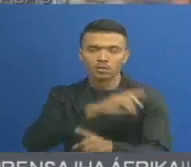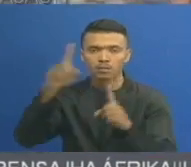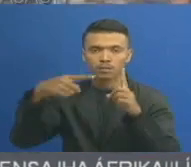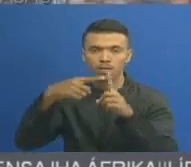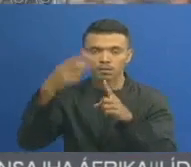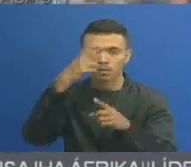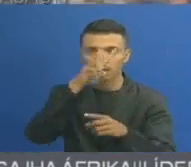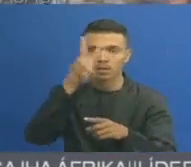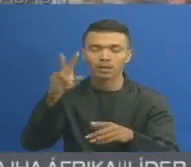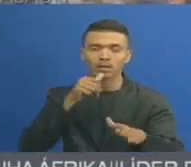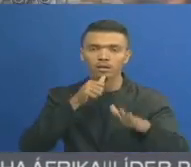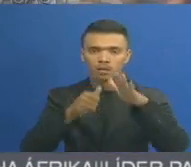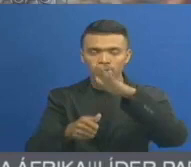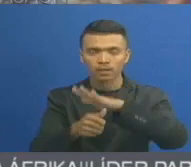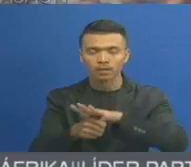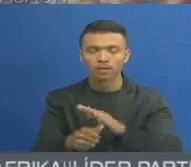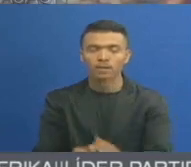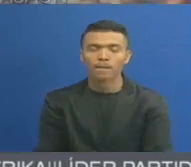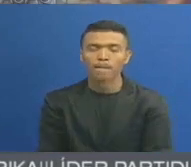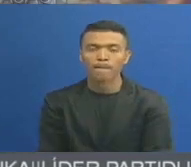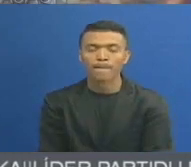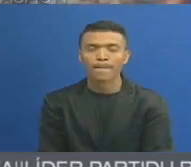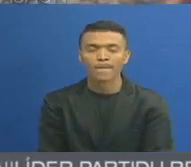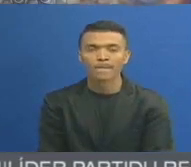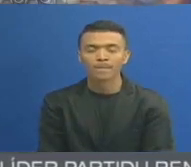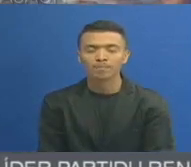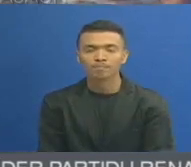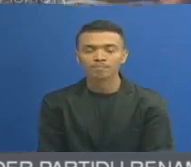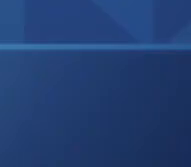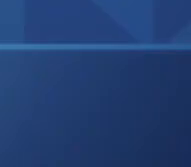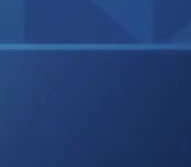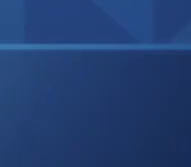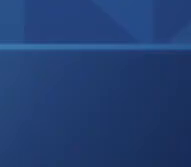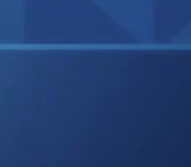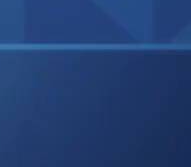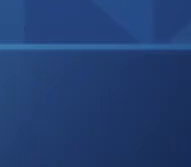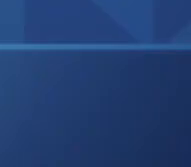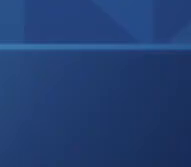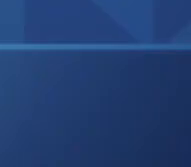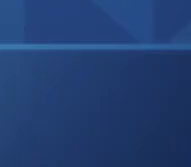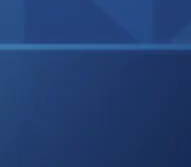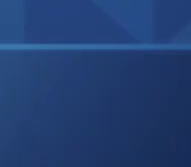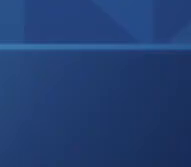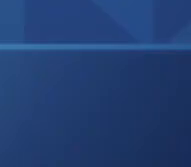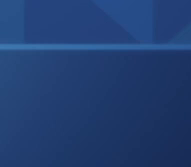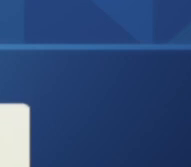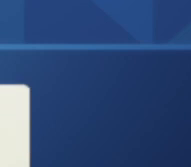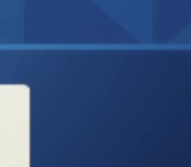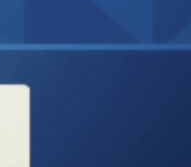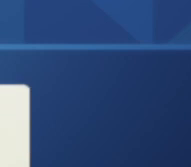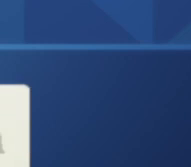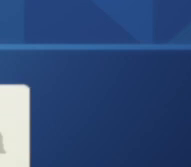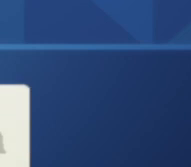de transação ilegal. Usi Baucau, Pedro de Almeida, ba RTTL. Hai, telespectadores atu